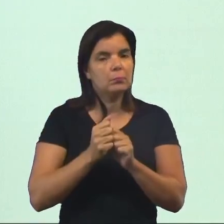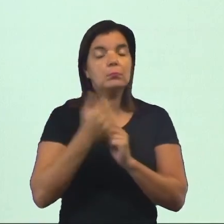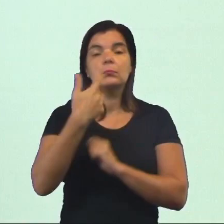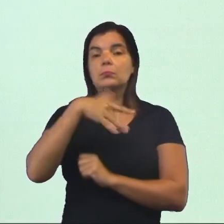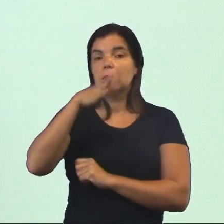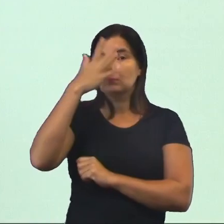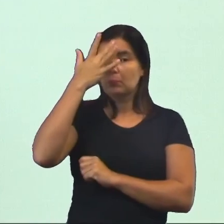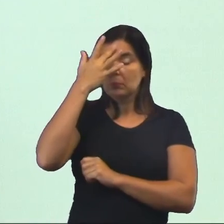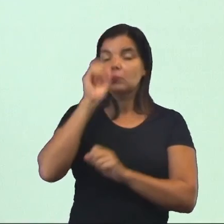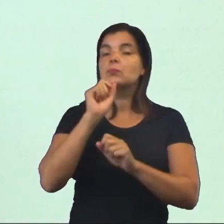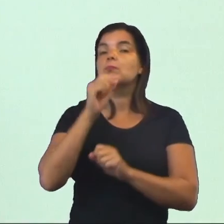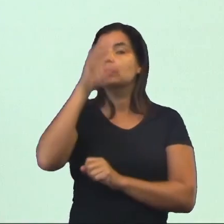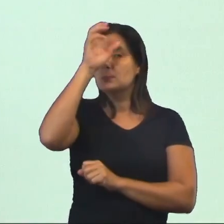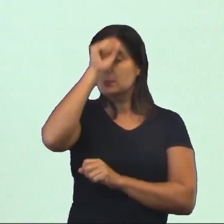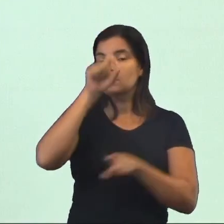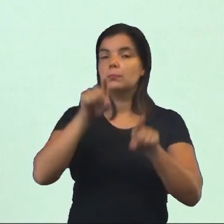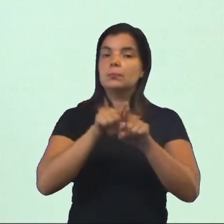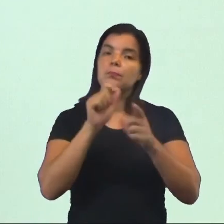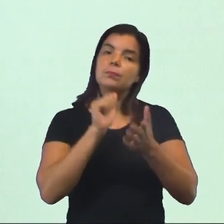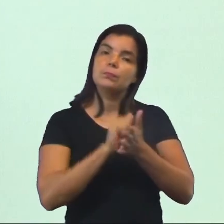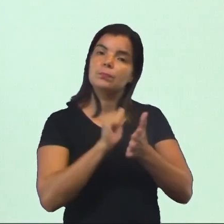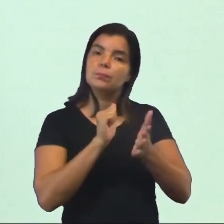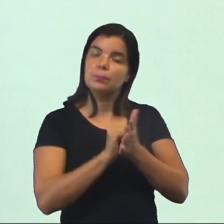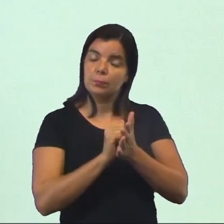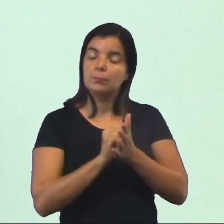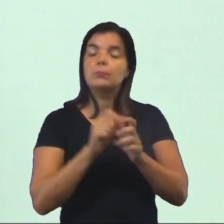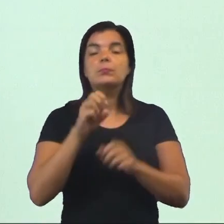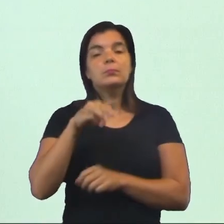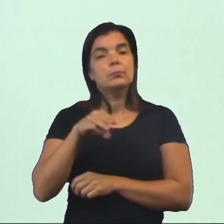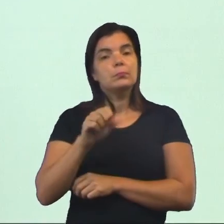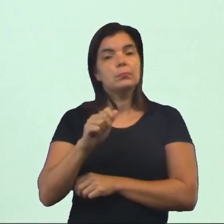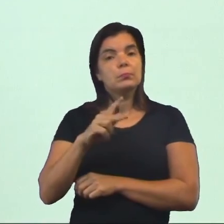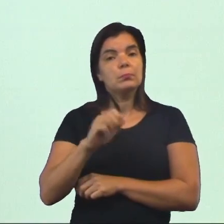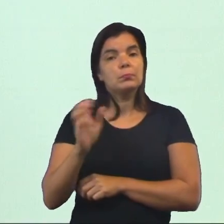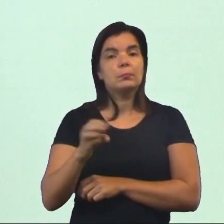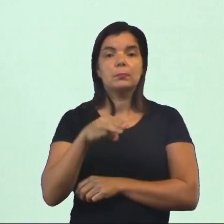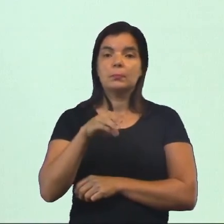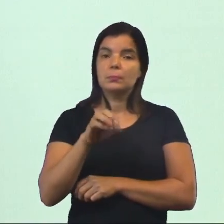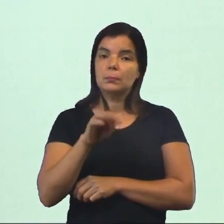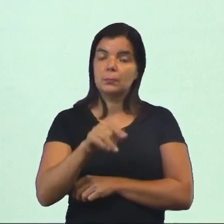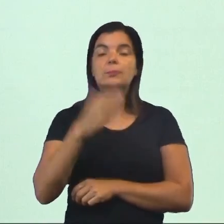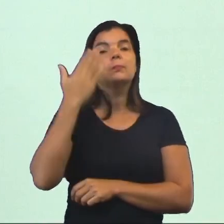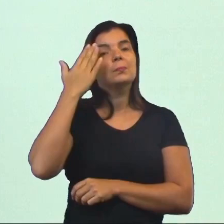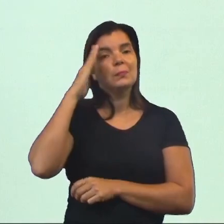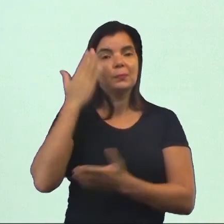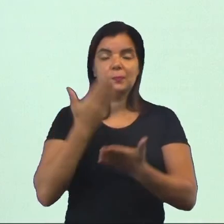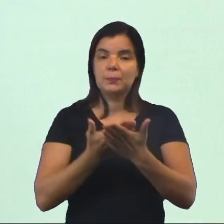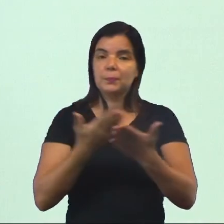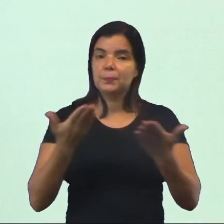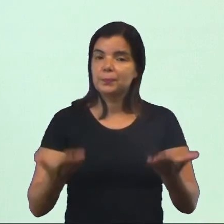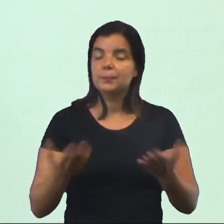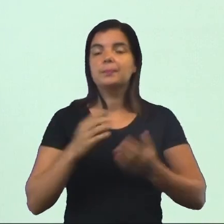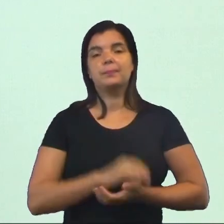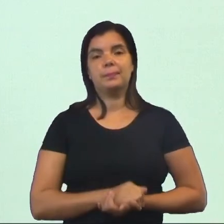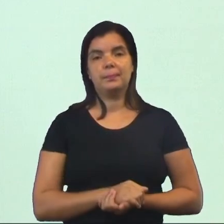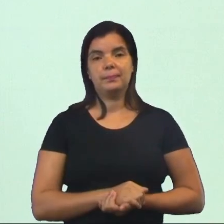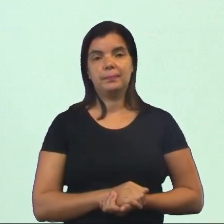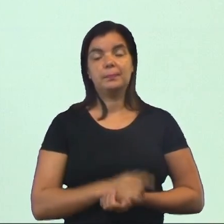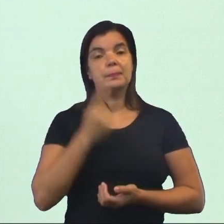internalizar aquilo que aprendeu, produzindo um mapa mental. Espero que tenham entendido a nossa aula de hoje